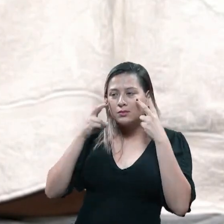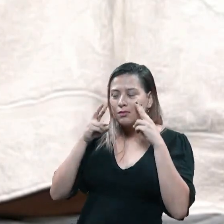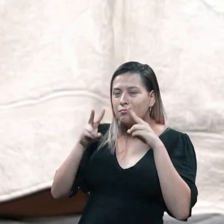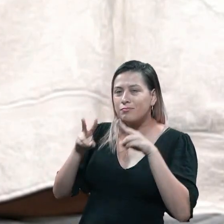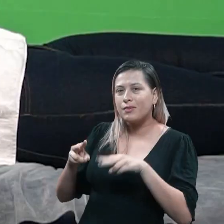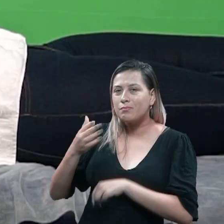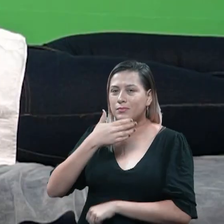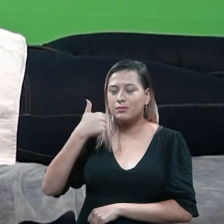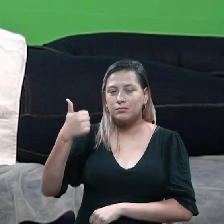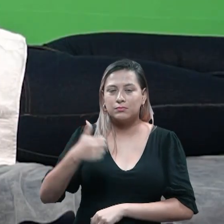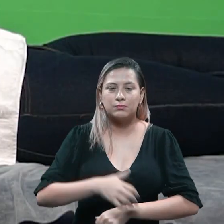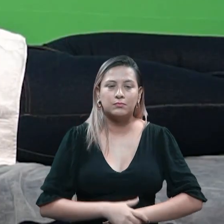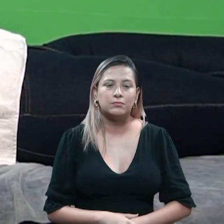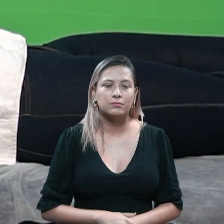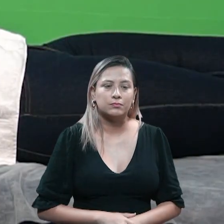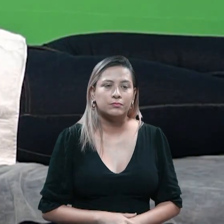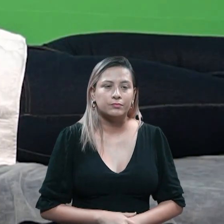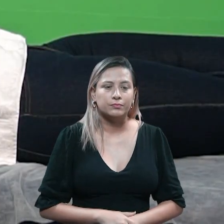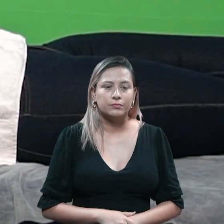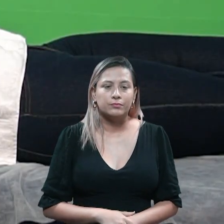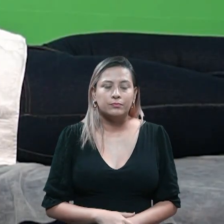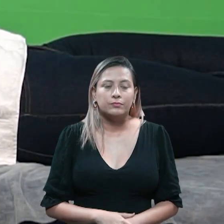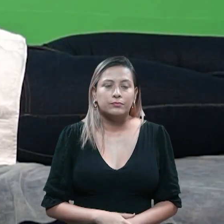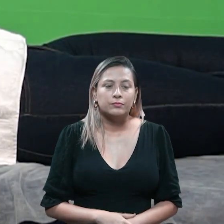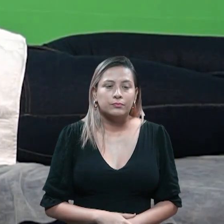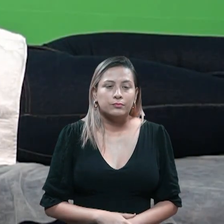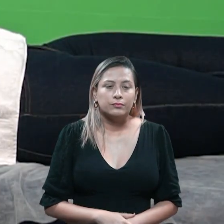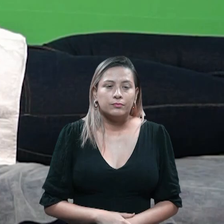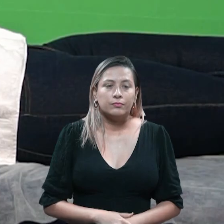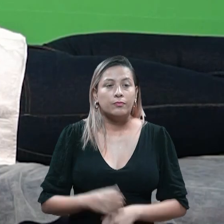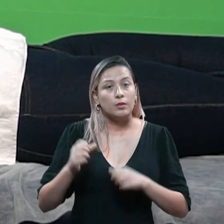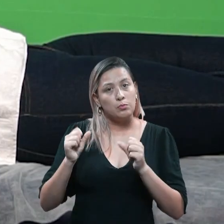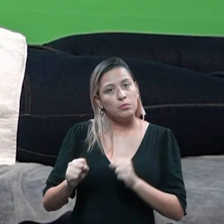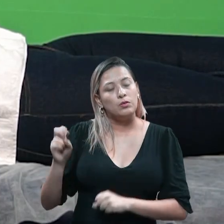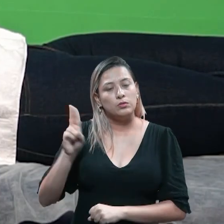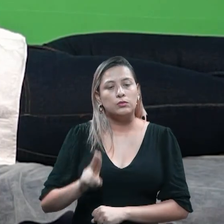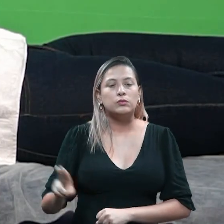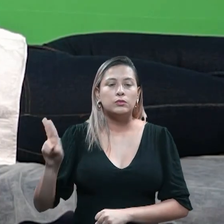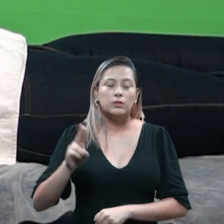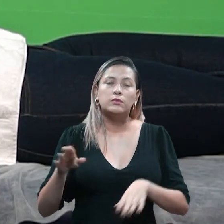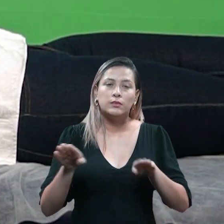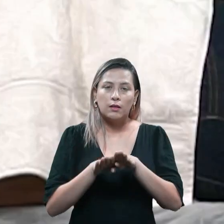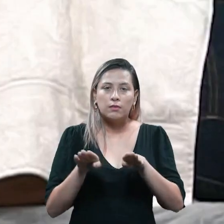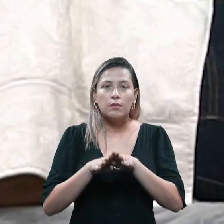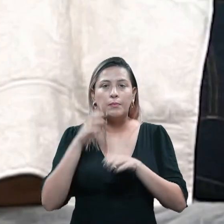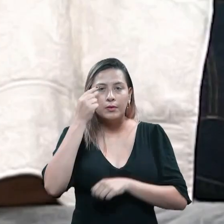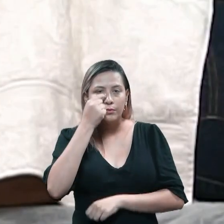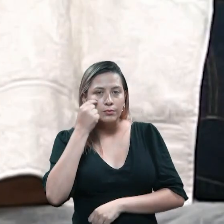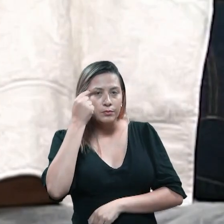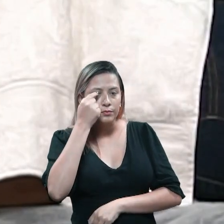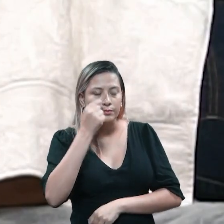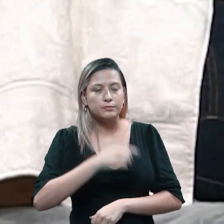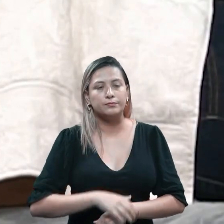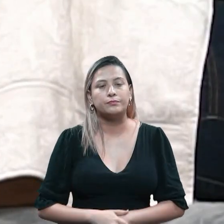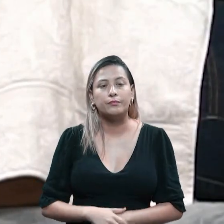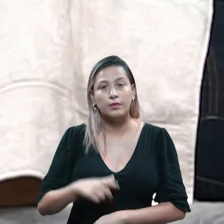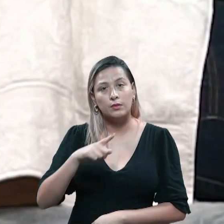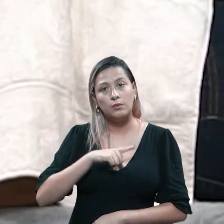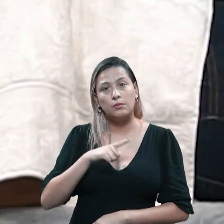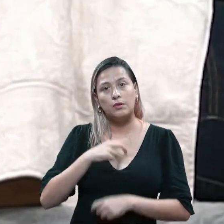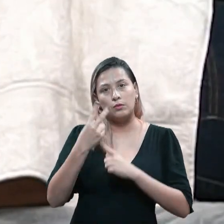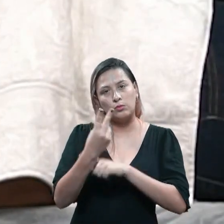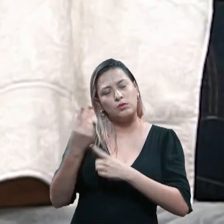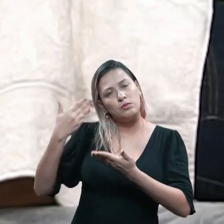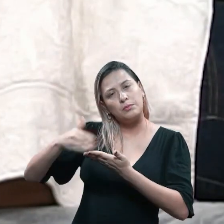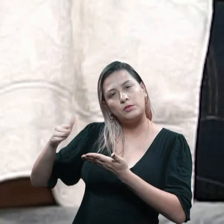pele, espalhar. Esse produto ele pode ser utilizado também na região dos olhos. Tem duas formas de retirar. Eu